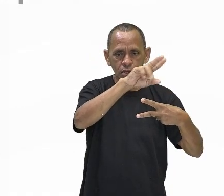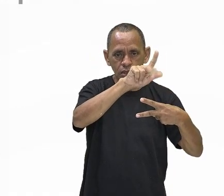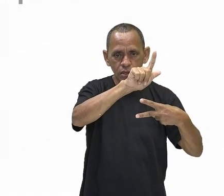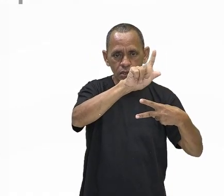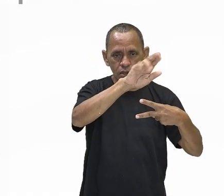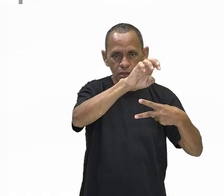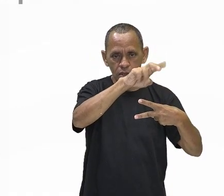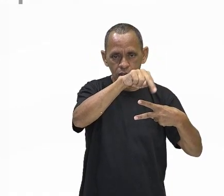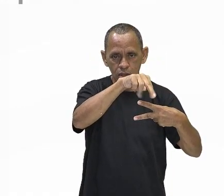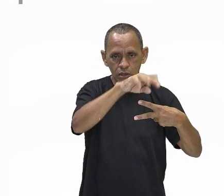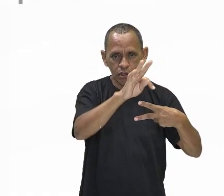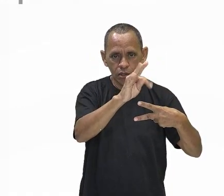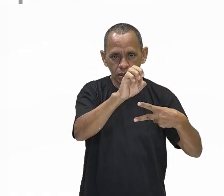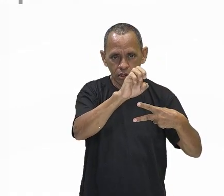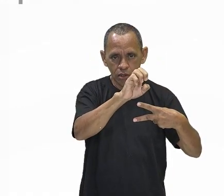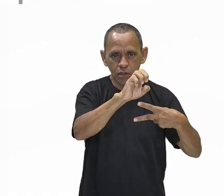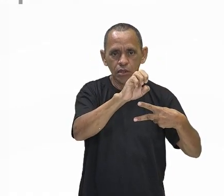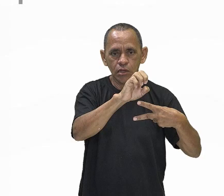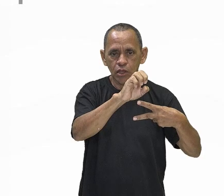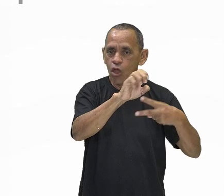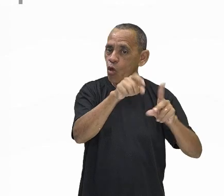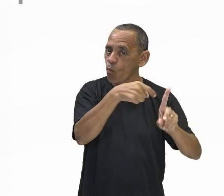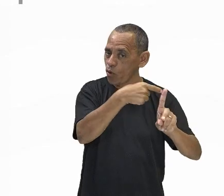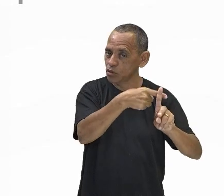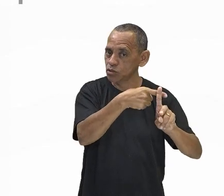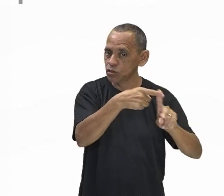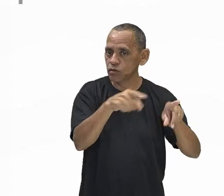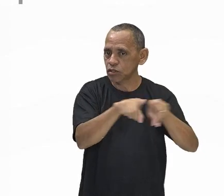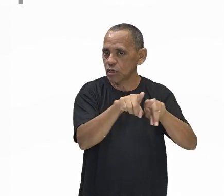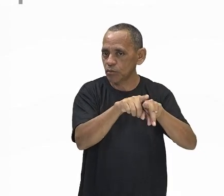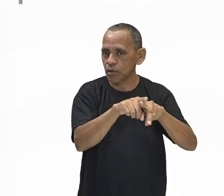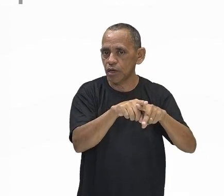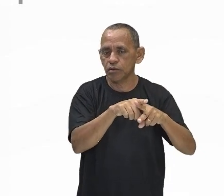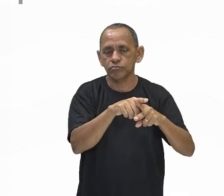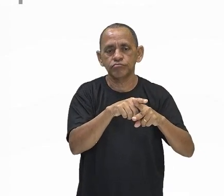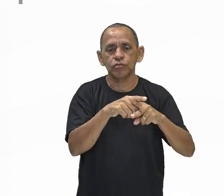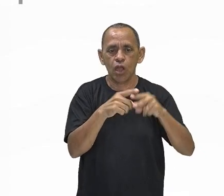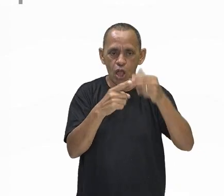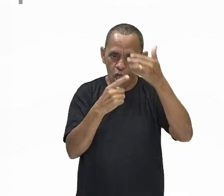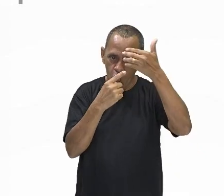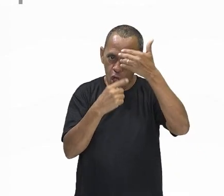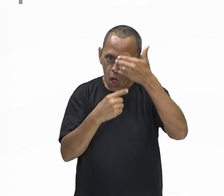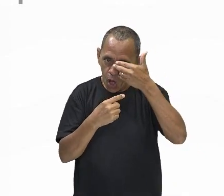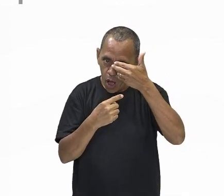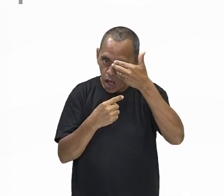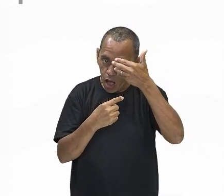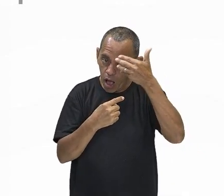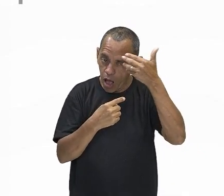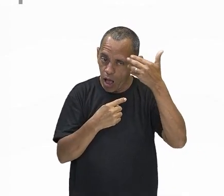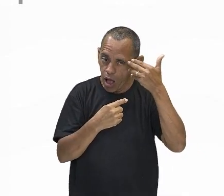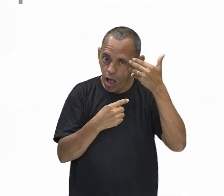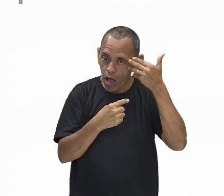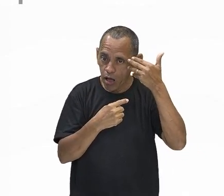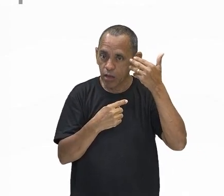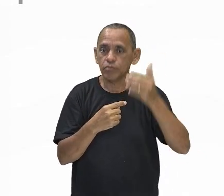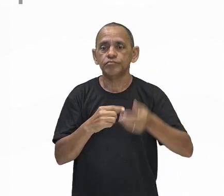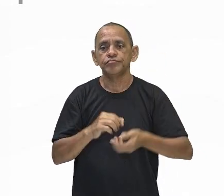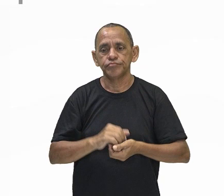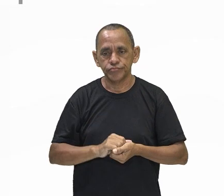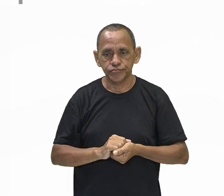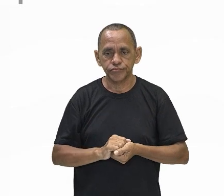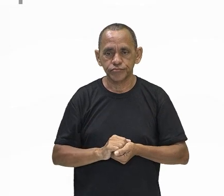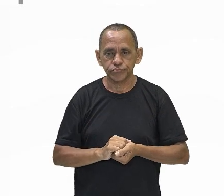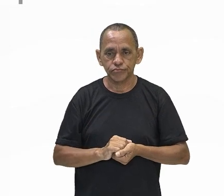convergentes, ou positivas, quando a parte do centro, quando é que eu tenho uma lente convergente? É quando a parte